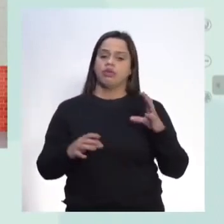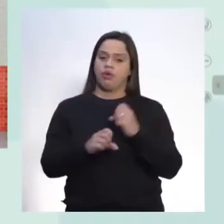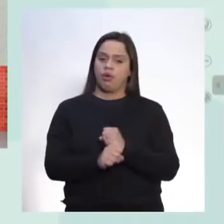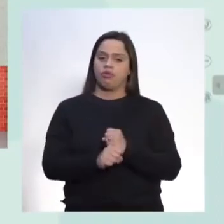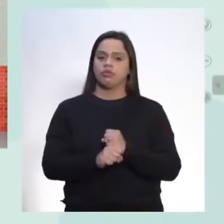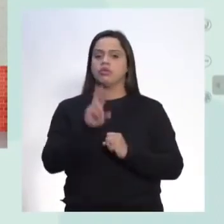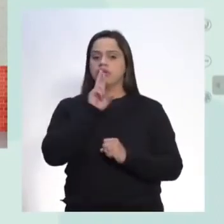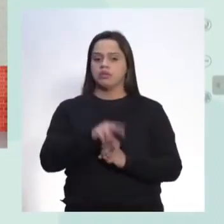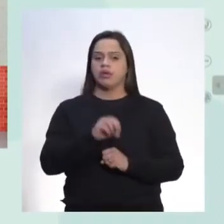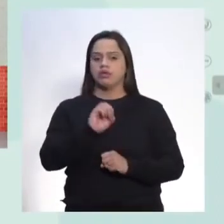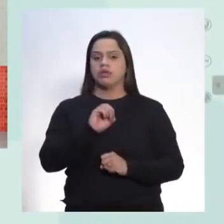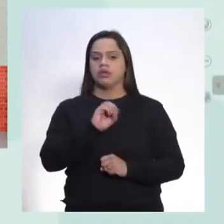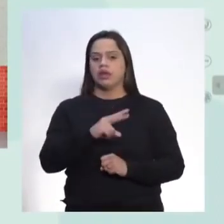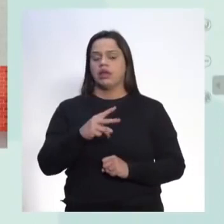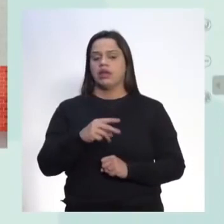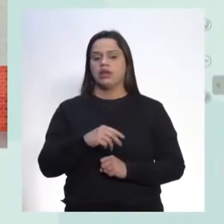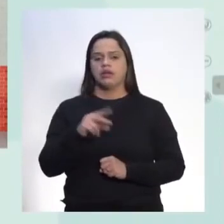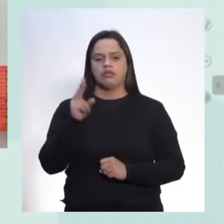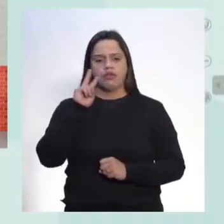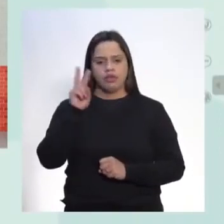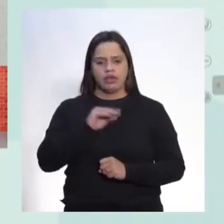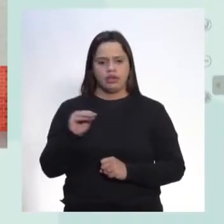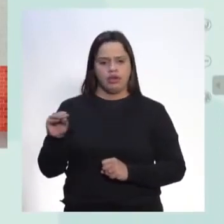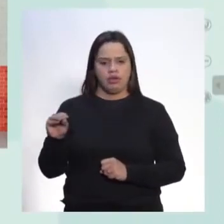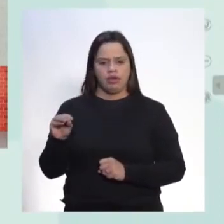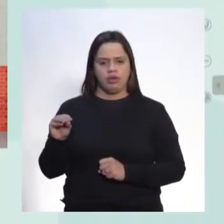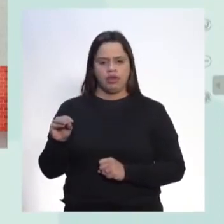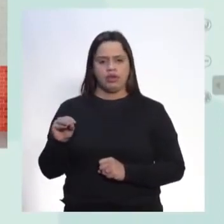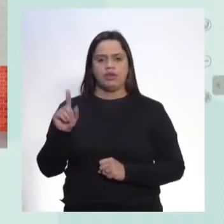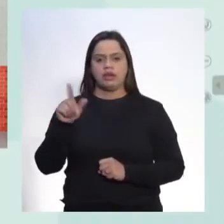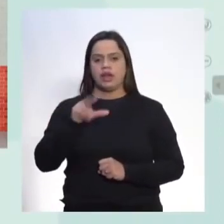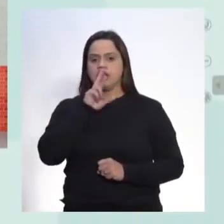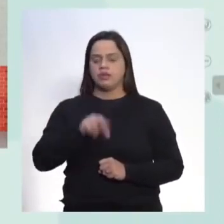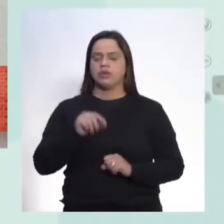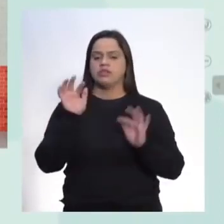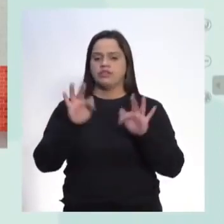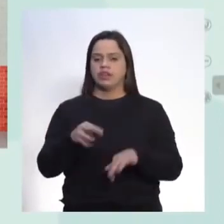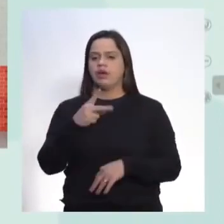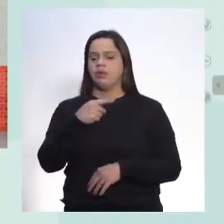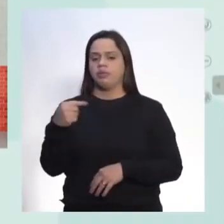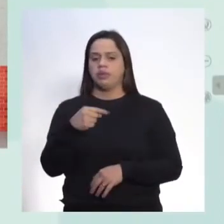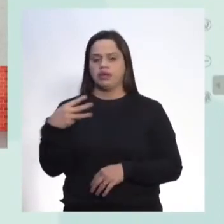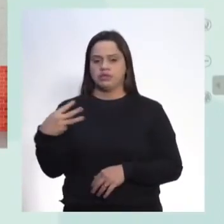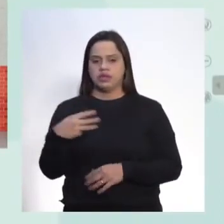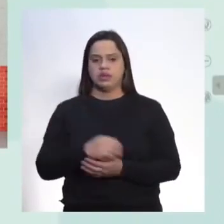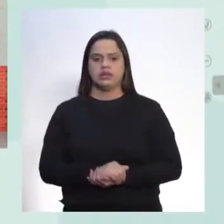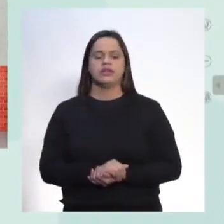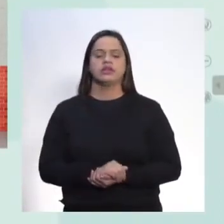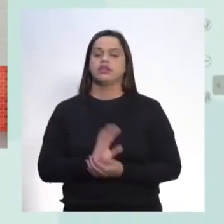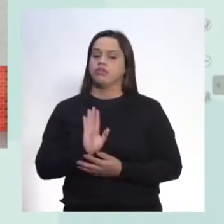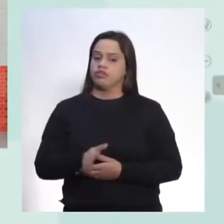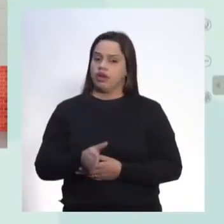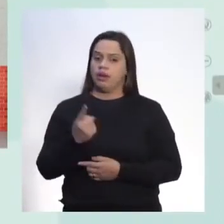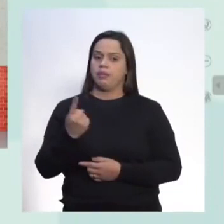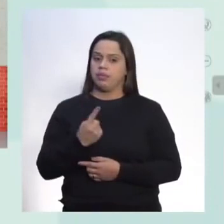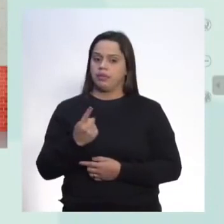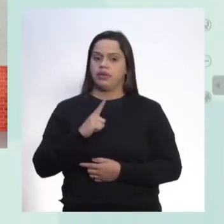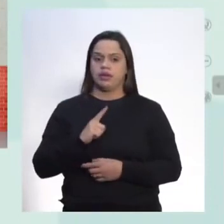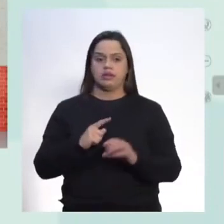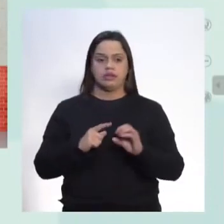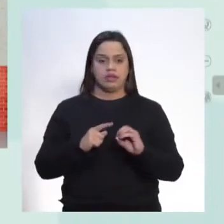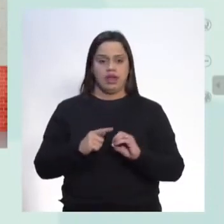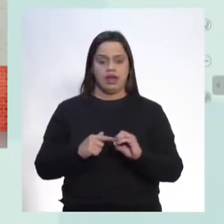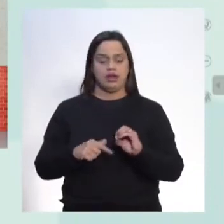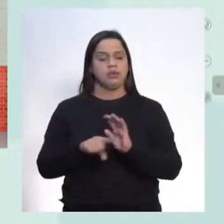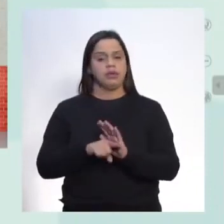menos 3. Vou entrar aqui na figura, portanto, teremos o 3 negativo. Olha lá, primeiro par ordenado, já temos 0 e menos